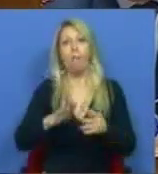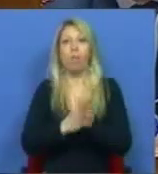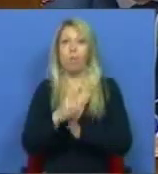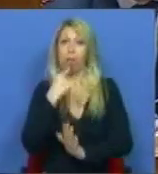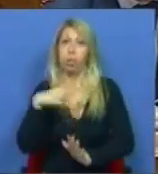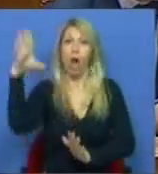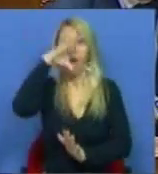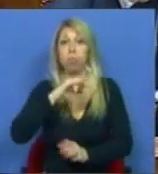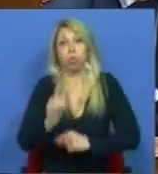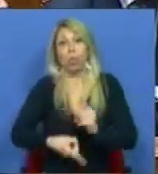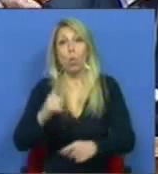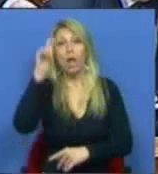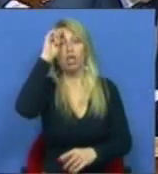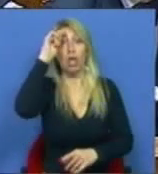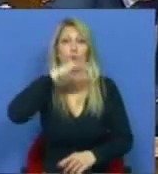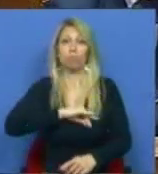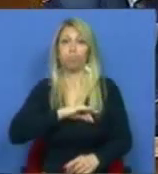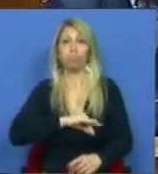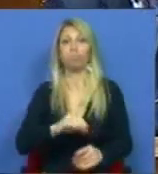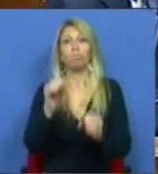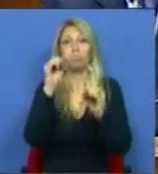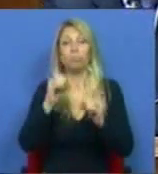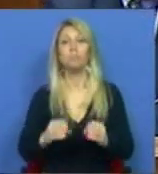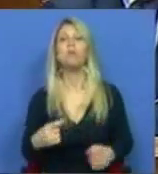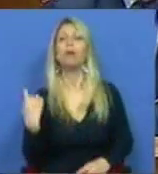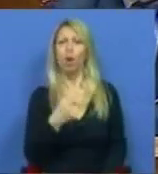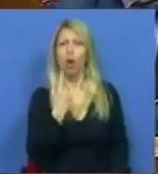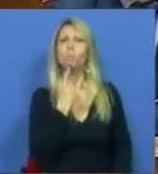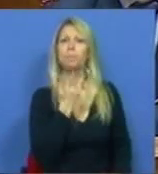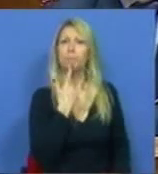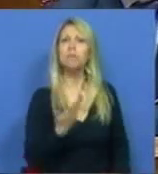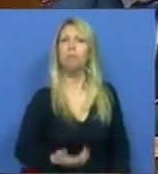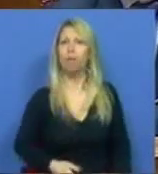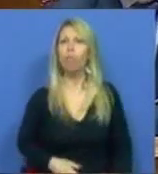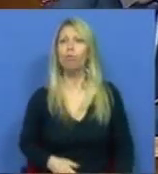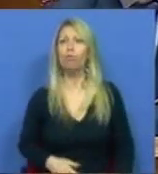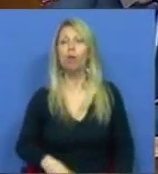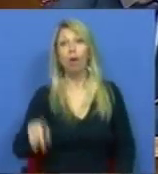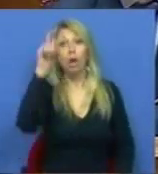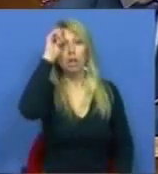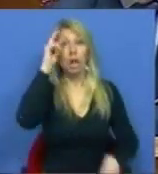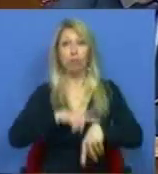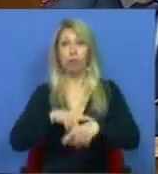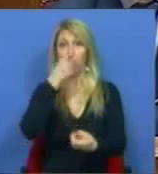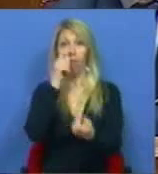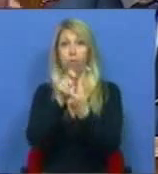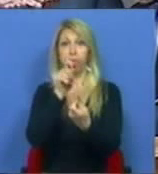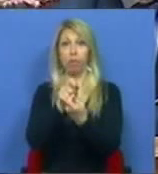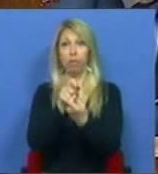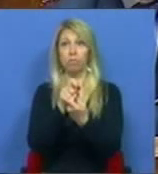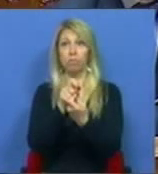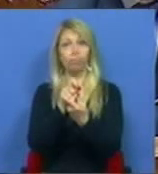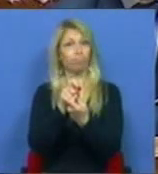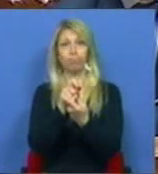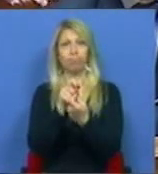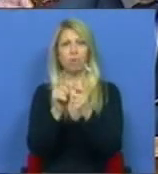que são os estágios não remunerados. Nós percebemos, para estágios curtos, pode concluir, não devem